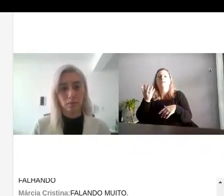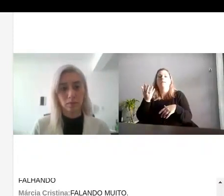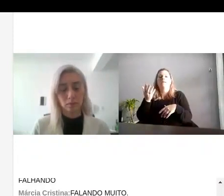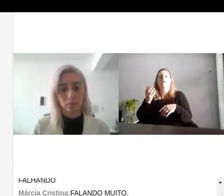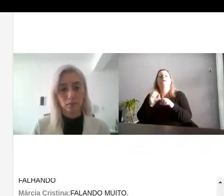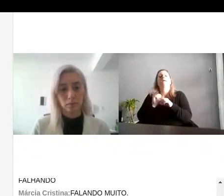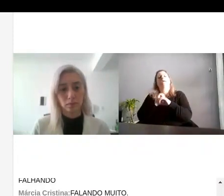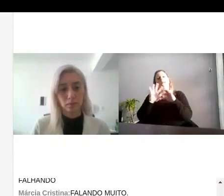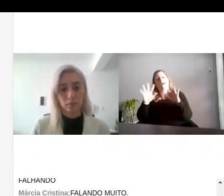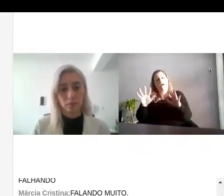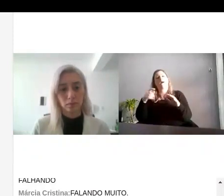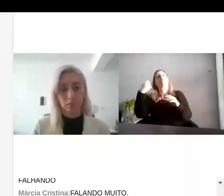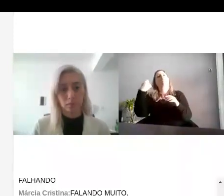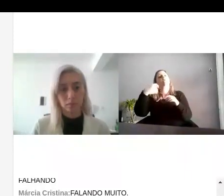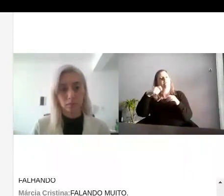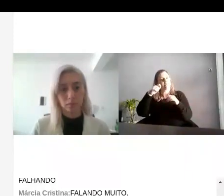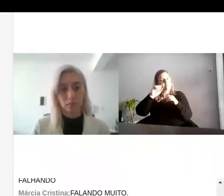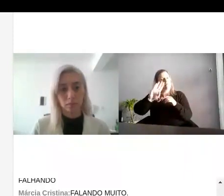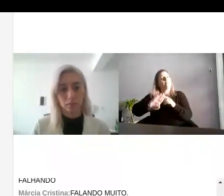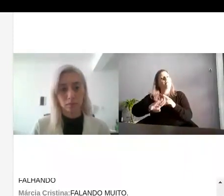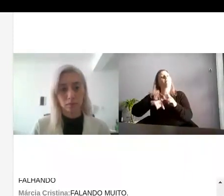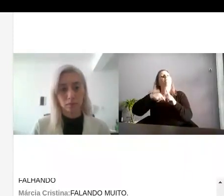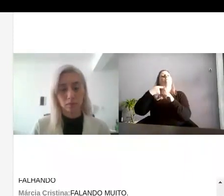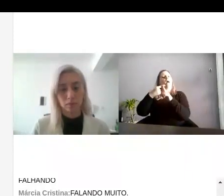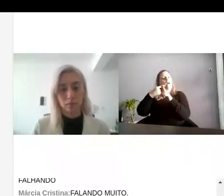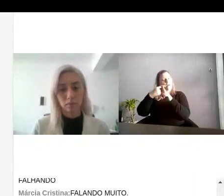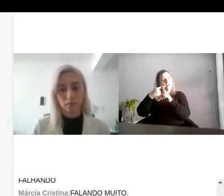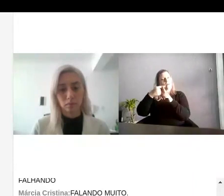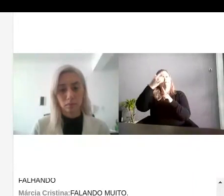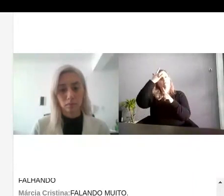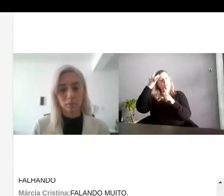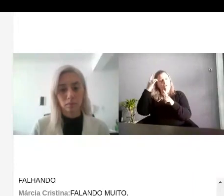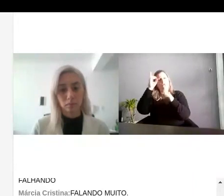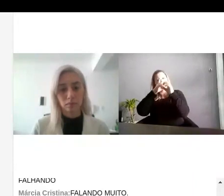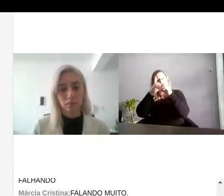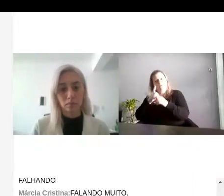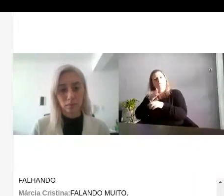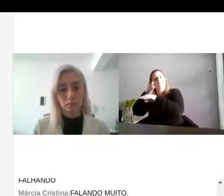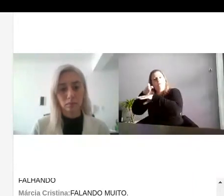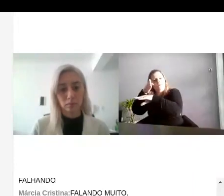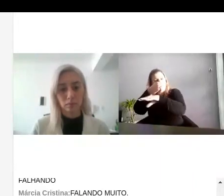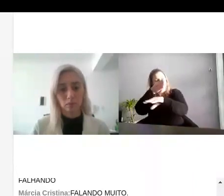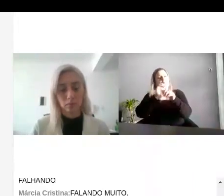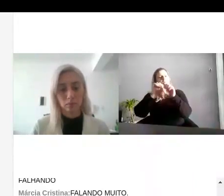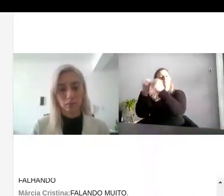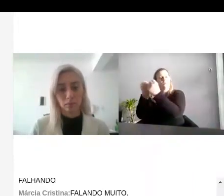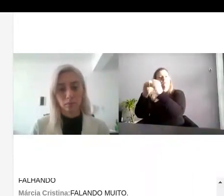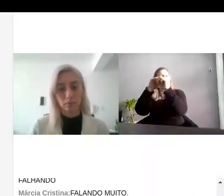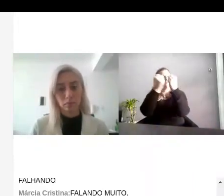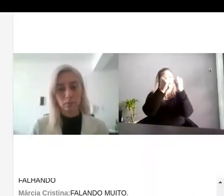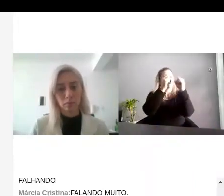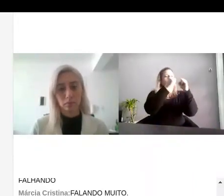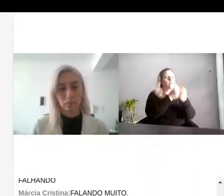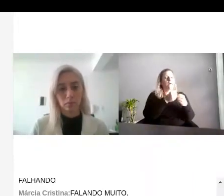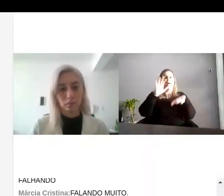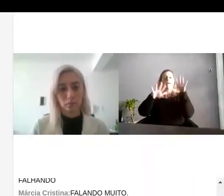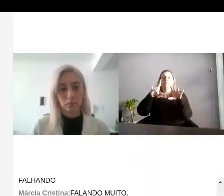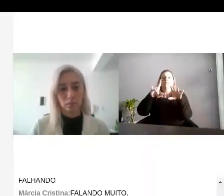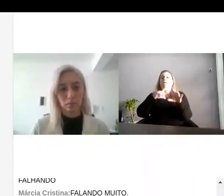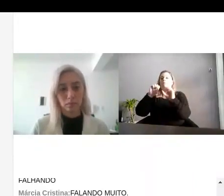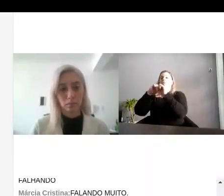da participação das pessoas com deficiência em todos os seminários. Tem seminários sobre deficiência que mal tem pessoas